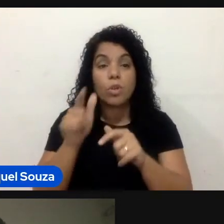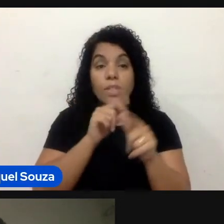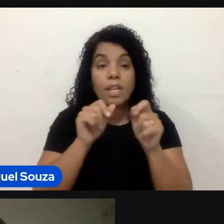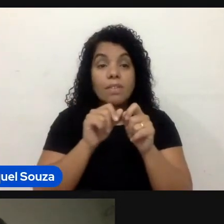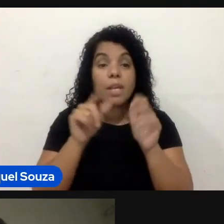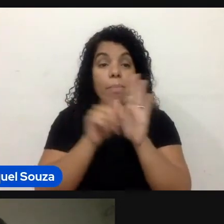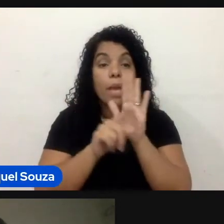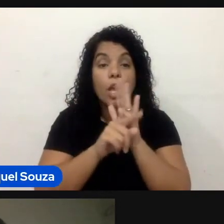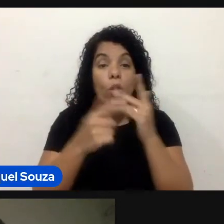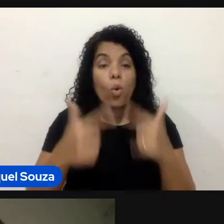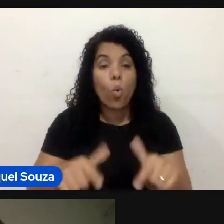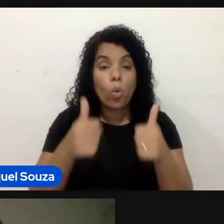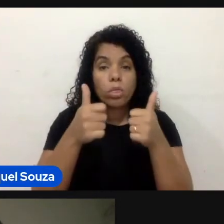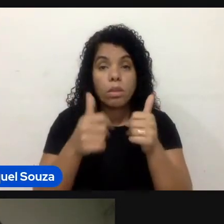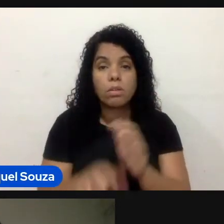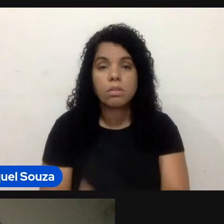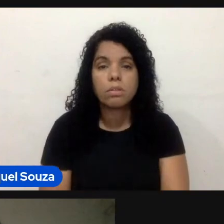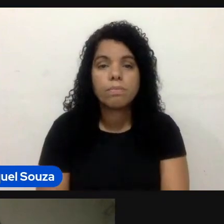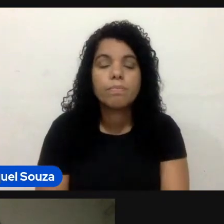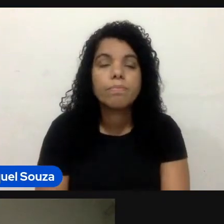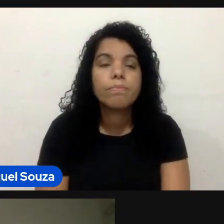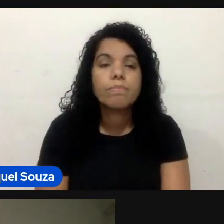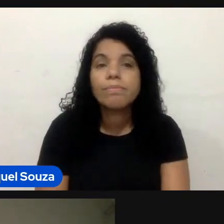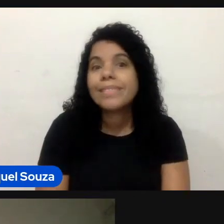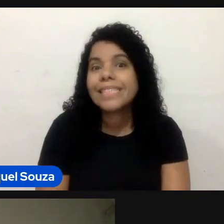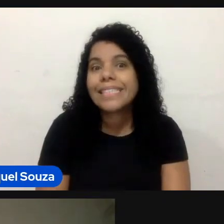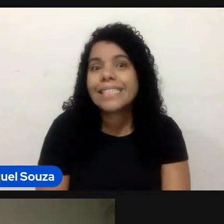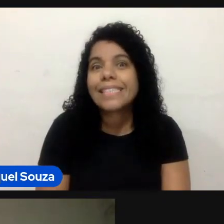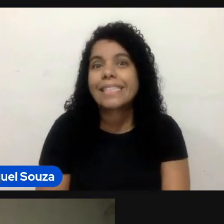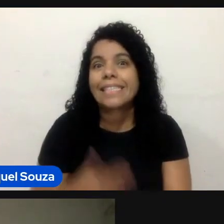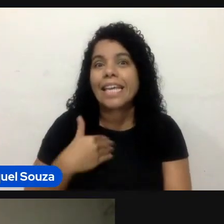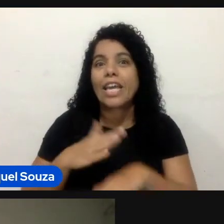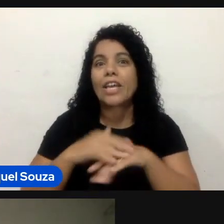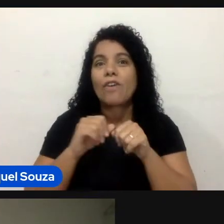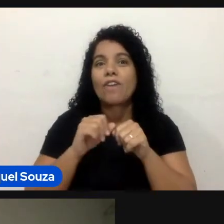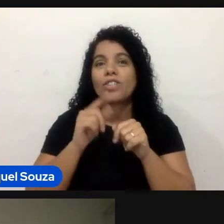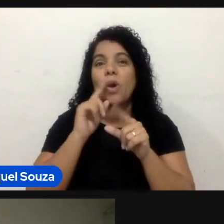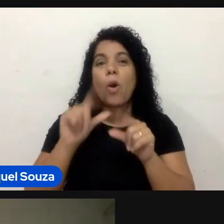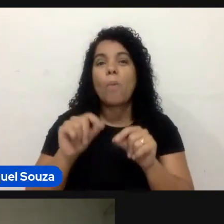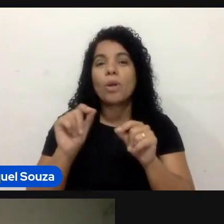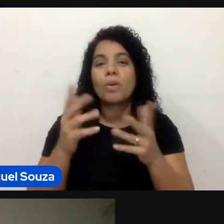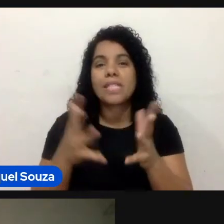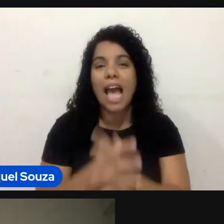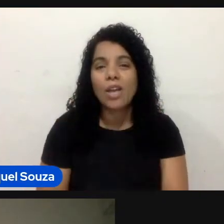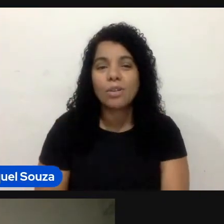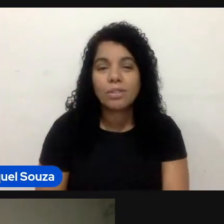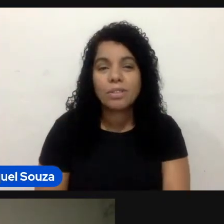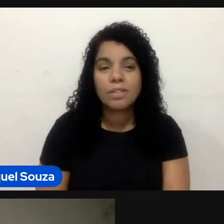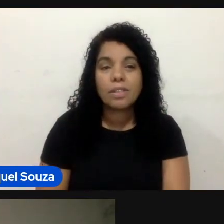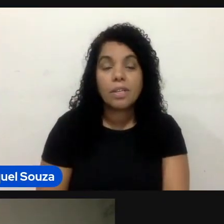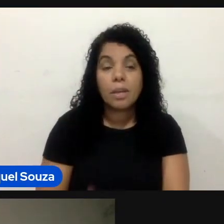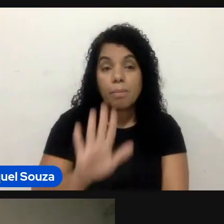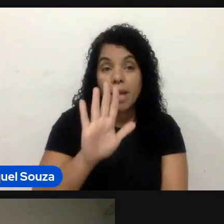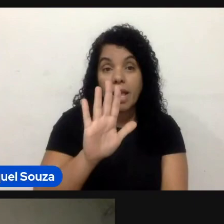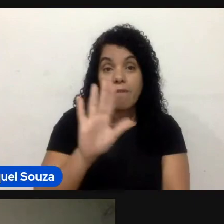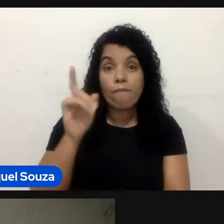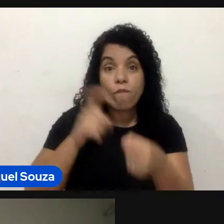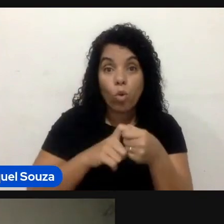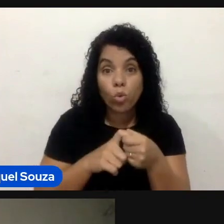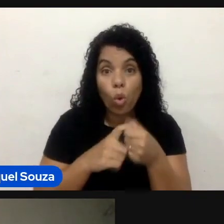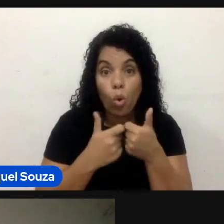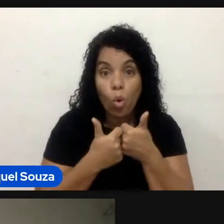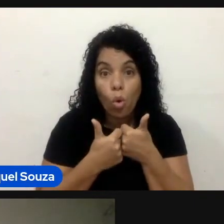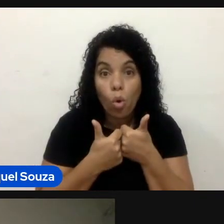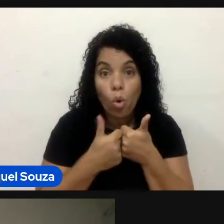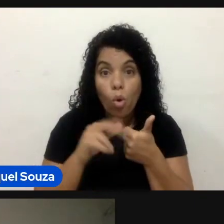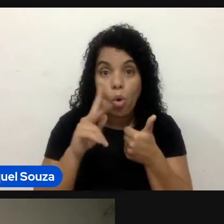perguntinhas. Então, o que eu faço aqui? Como é que eu saio daqui? Eu volto pro... Calma aí,